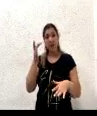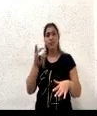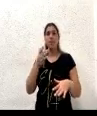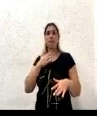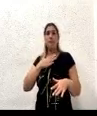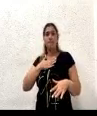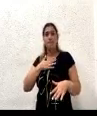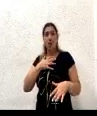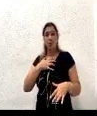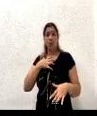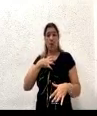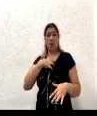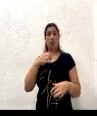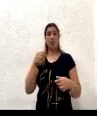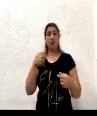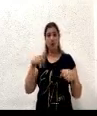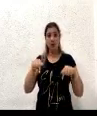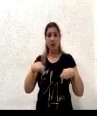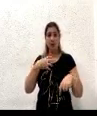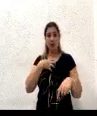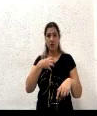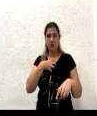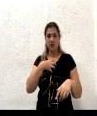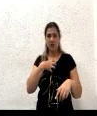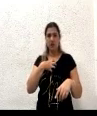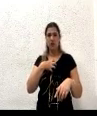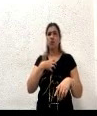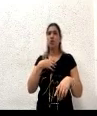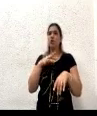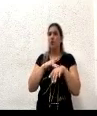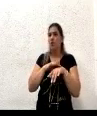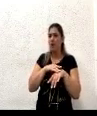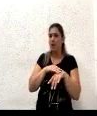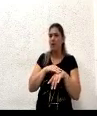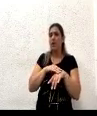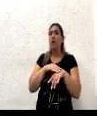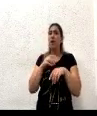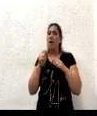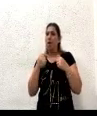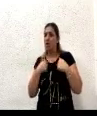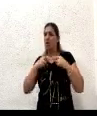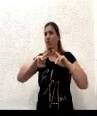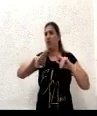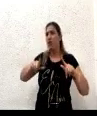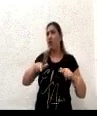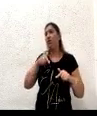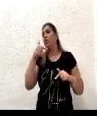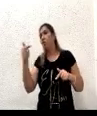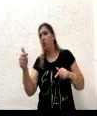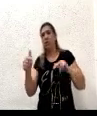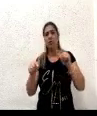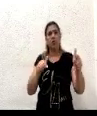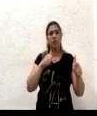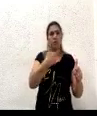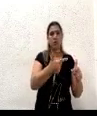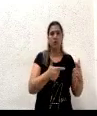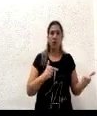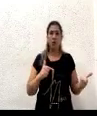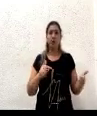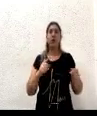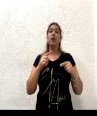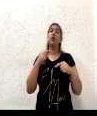você. Porque combinações de remédio podem matar a pessoa. Uhum. Eu sei